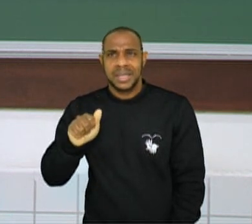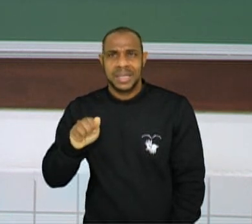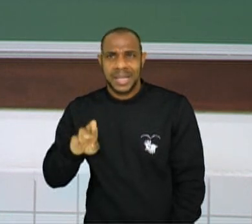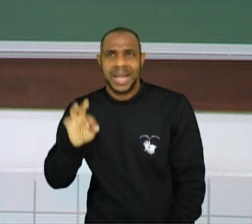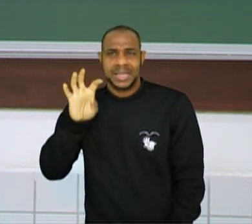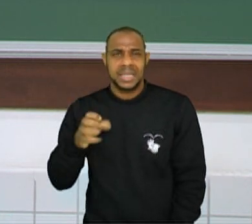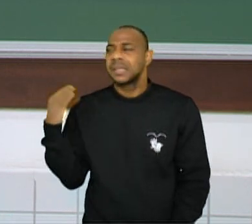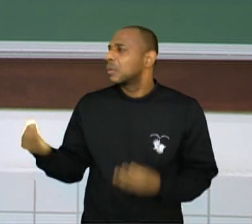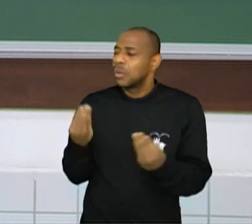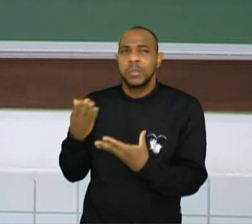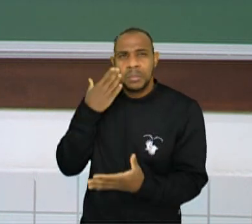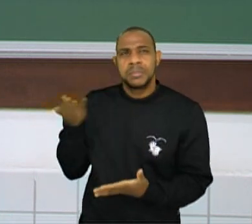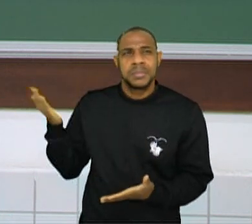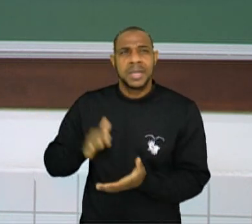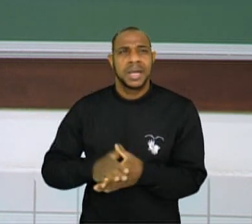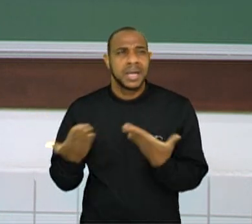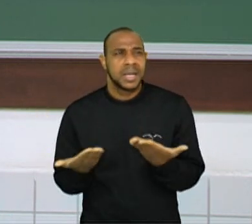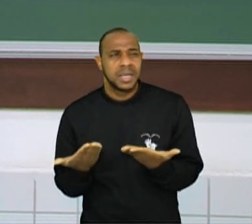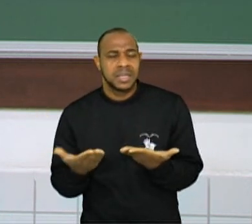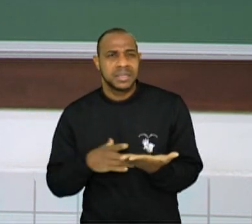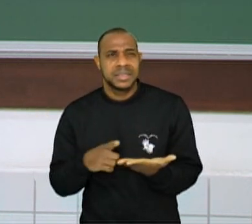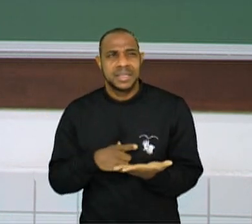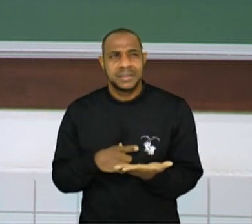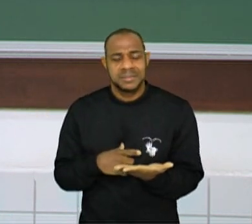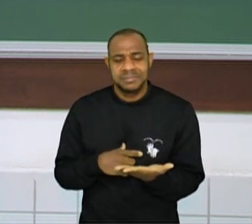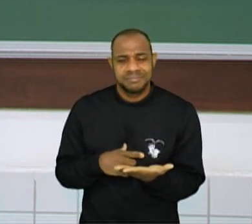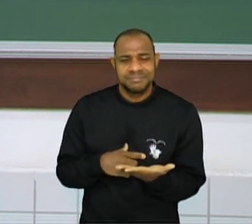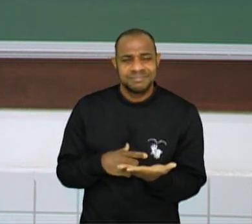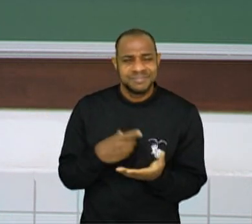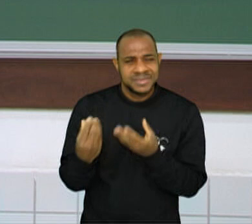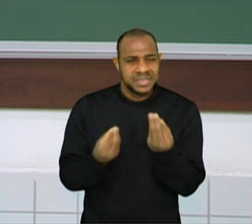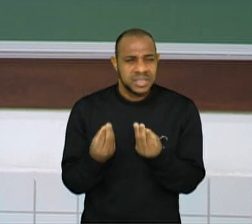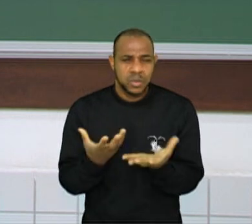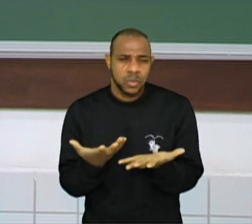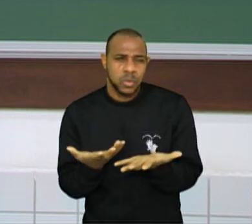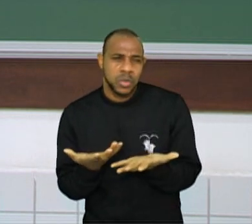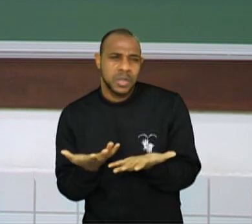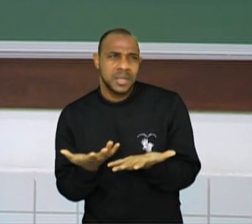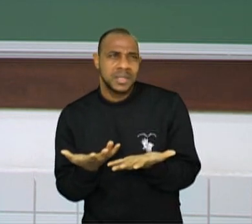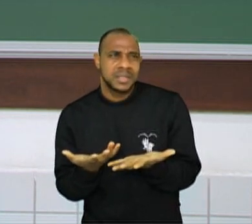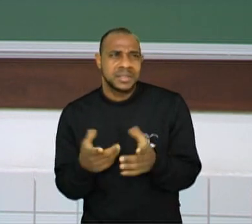esse apelido, esse termo que de maneira pejorativa o